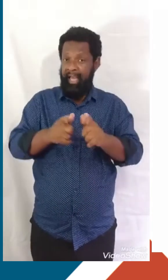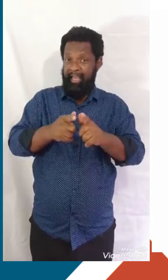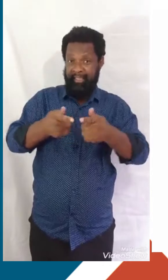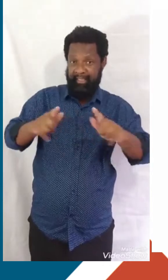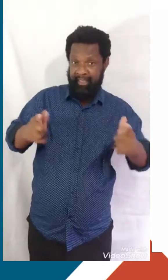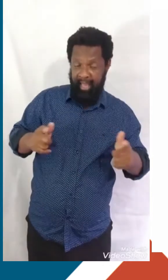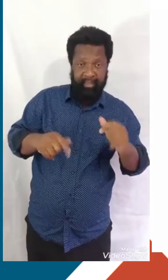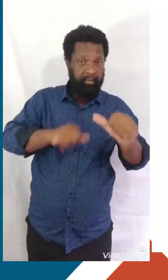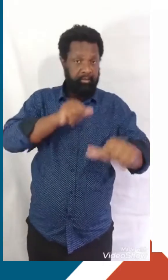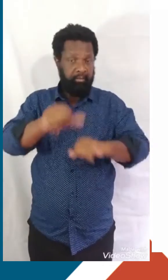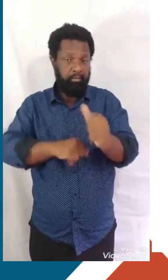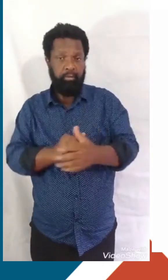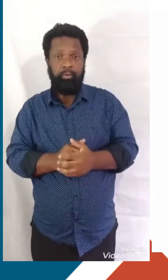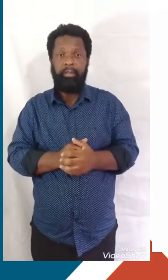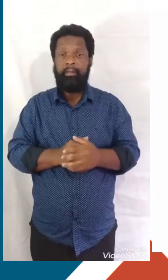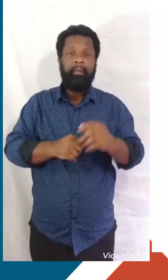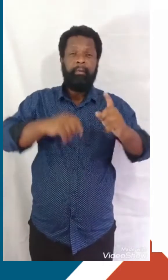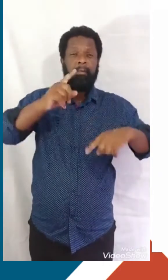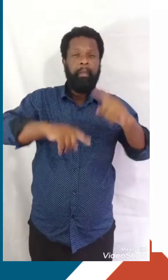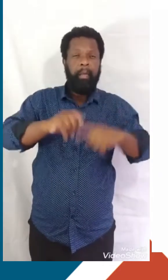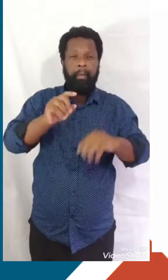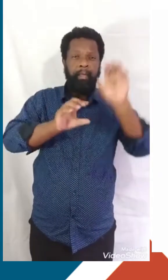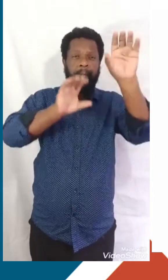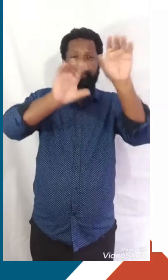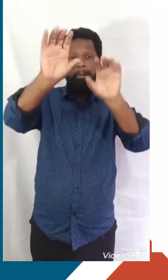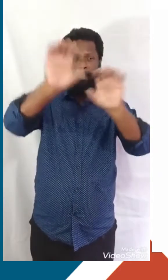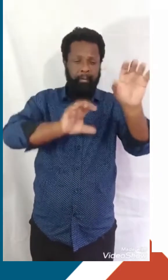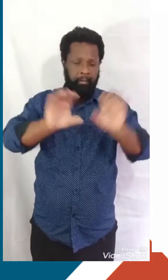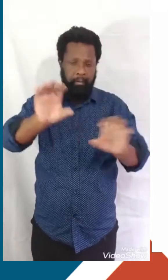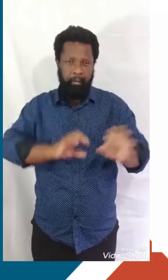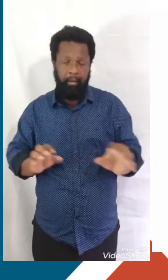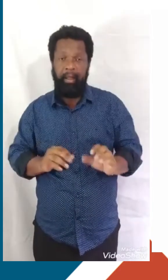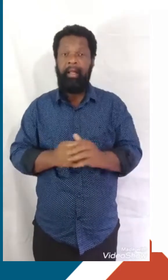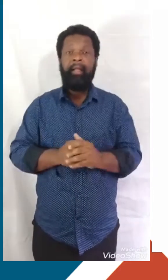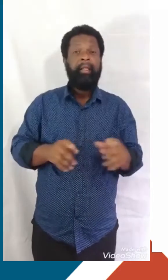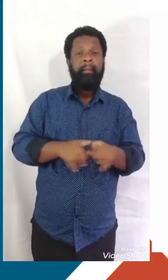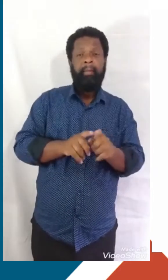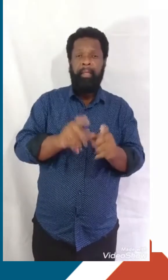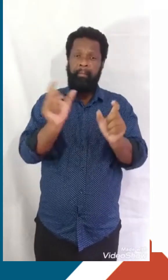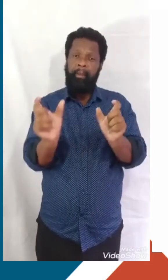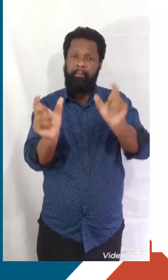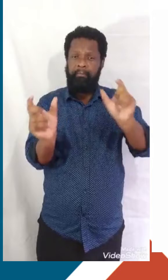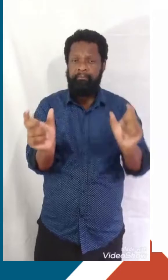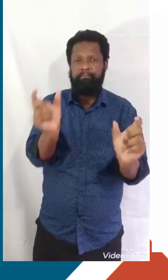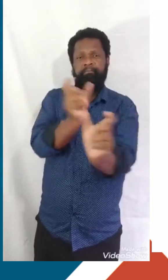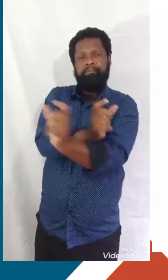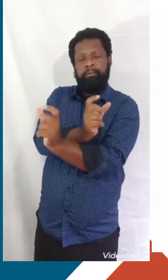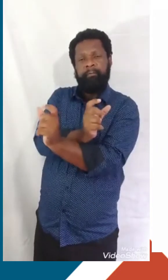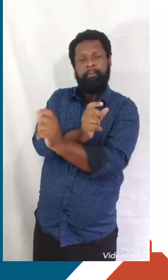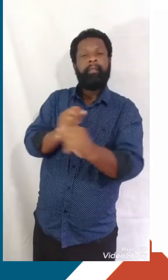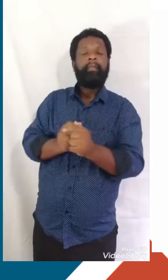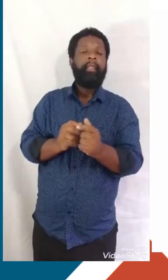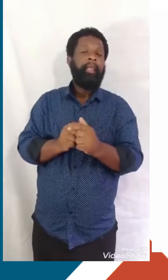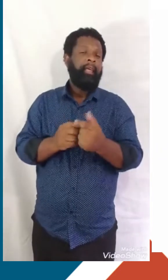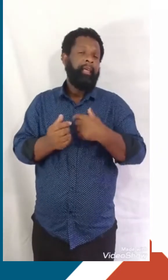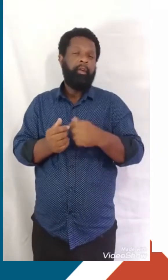sintático, redistribuição de elementos, ruptura com a sintaxe da proposição, inovação no